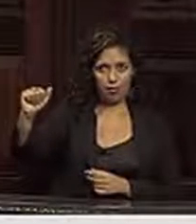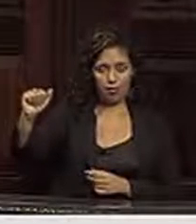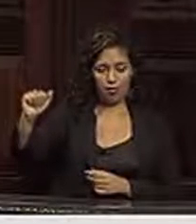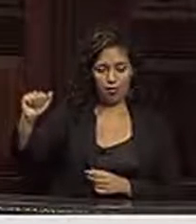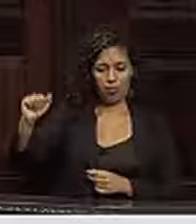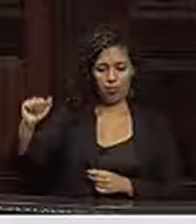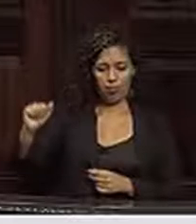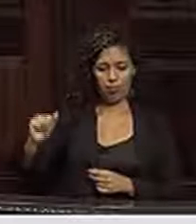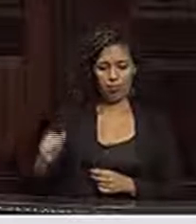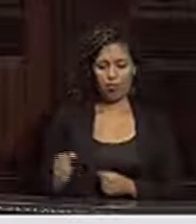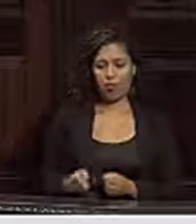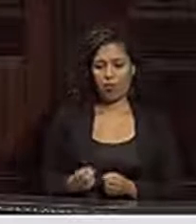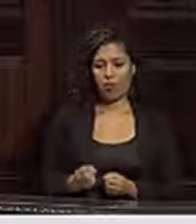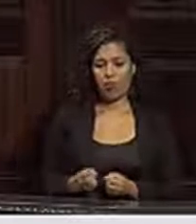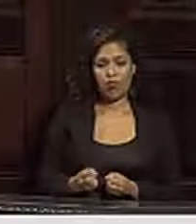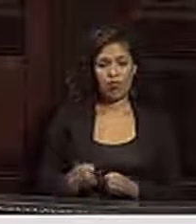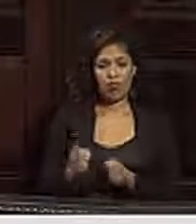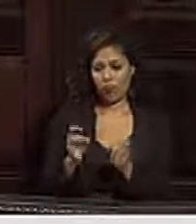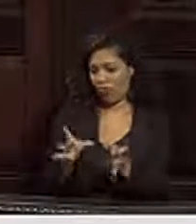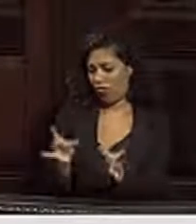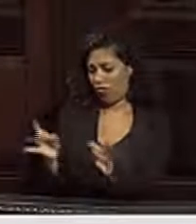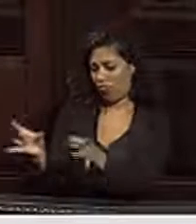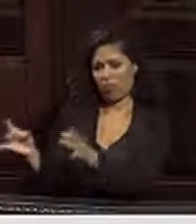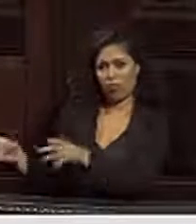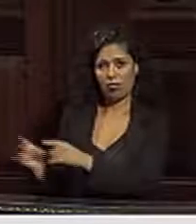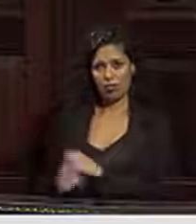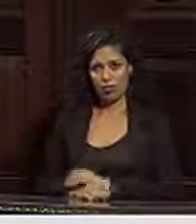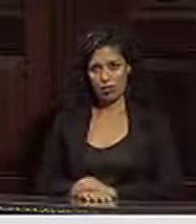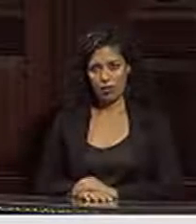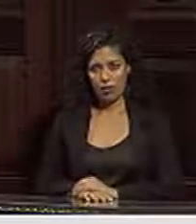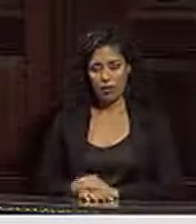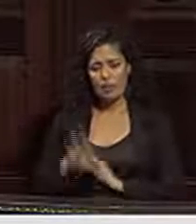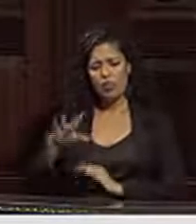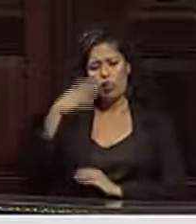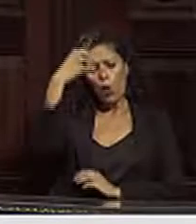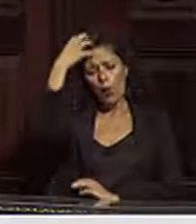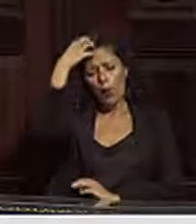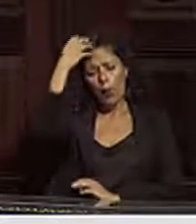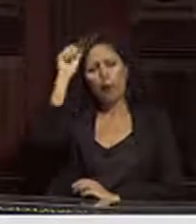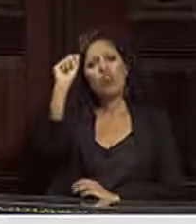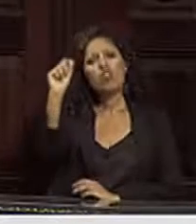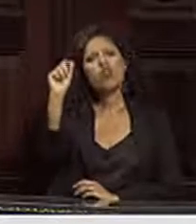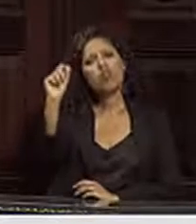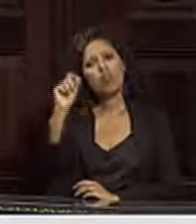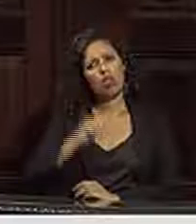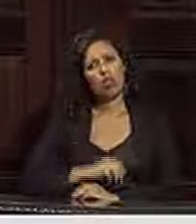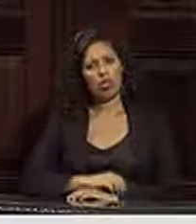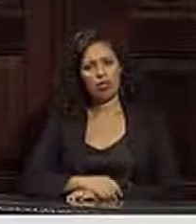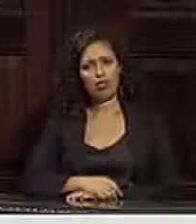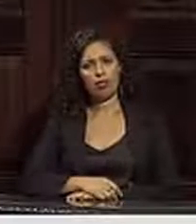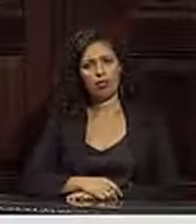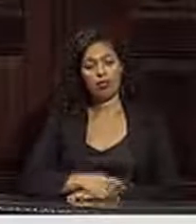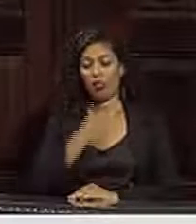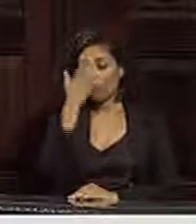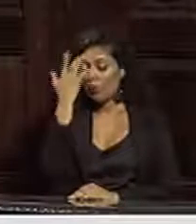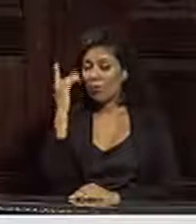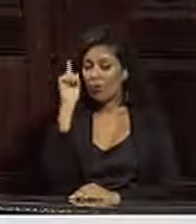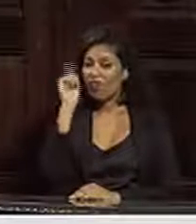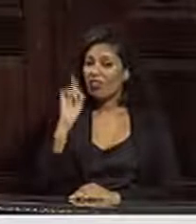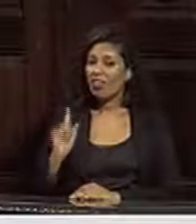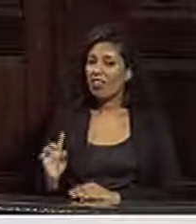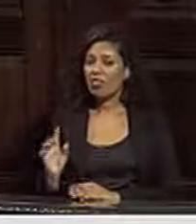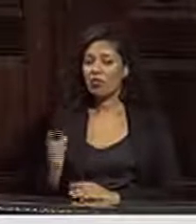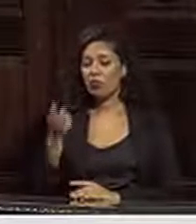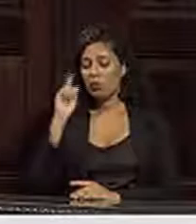de uma pessoa, um único homem. Enquanto isso, deputado Waldeck, vendem